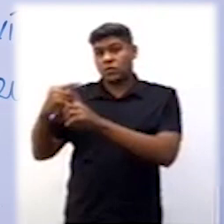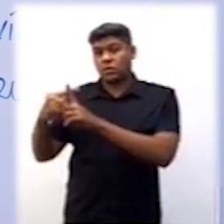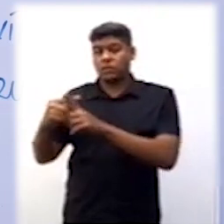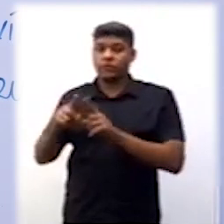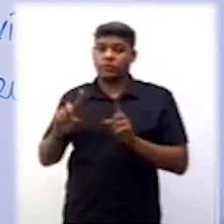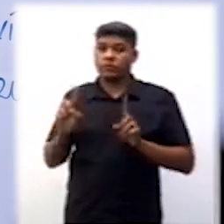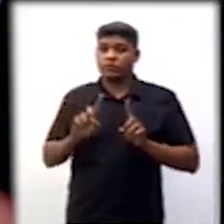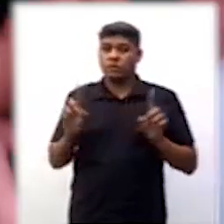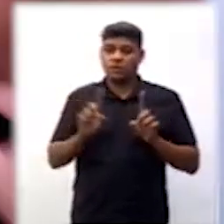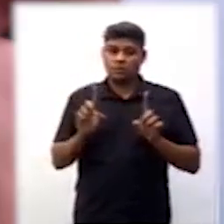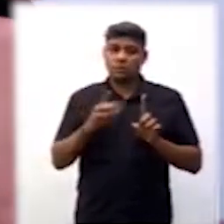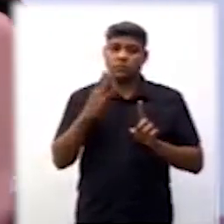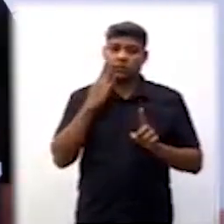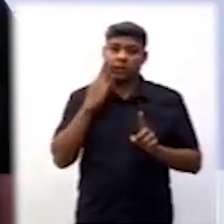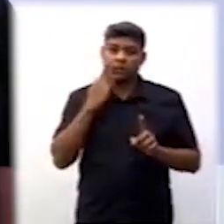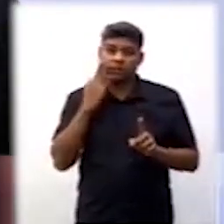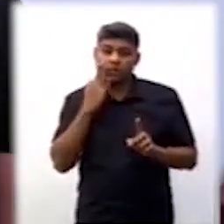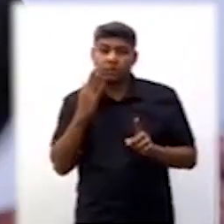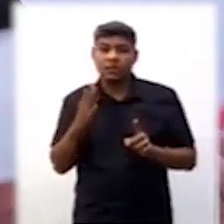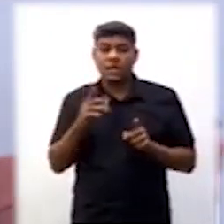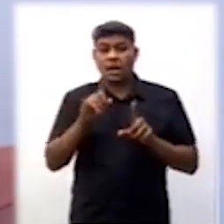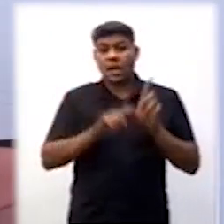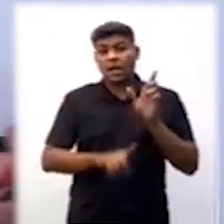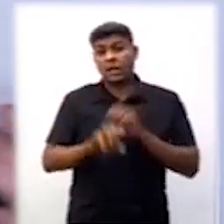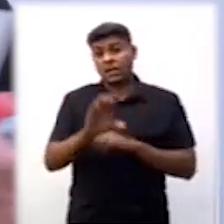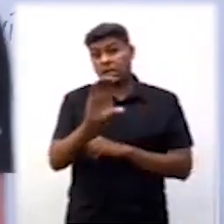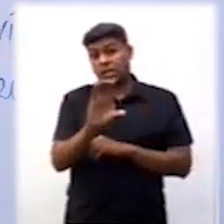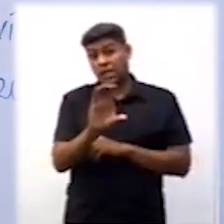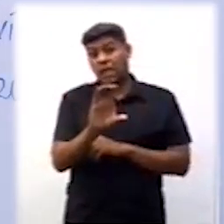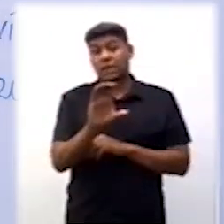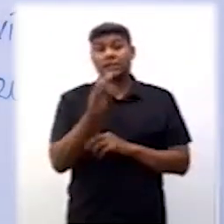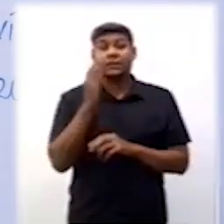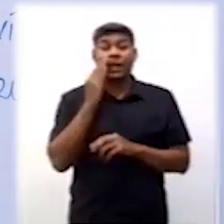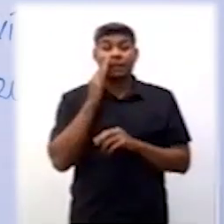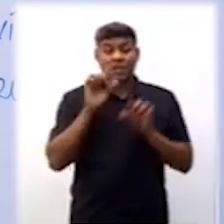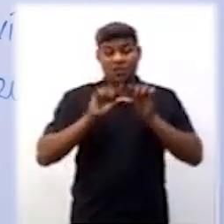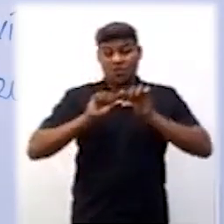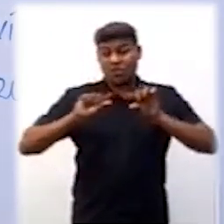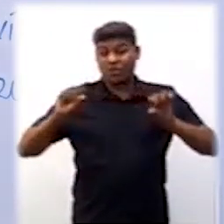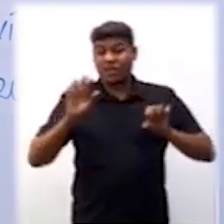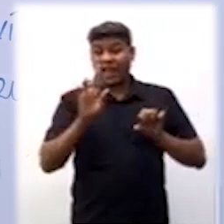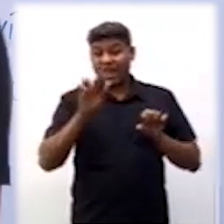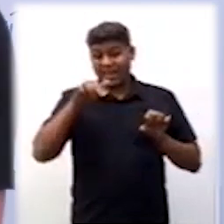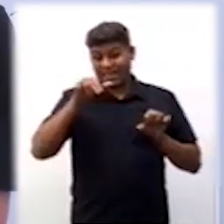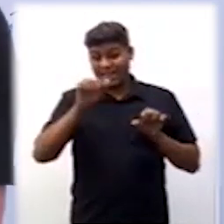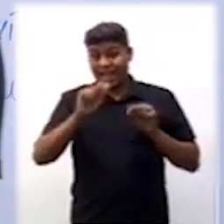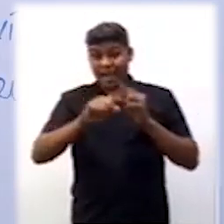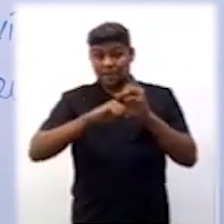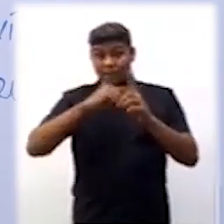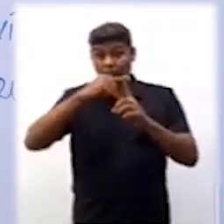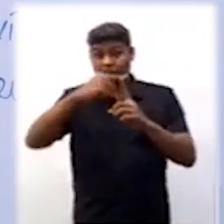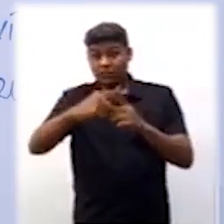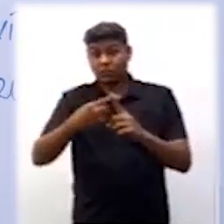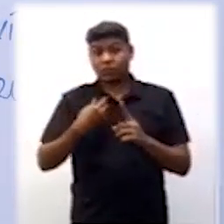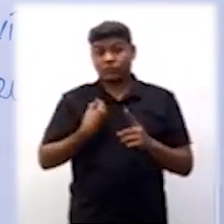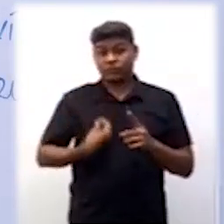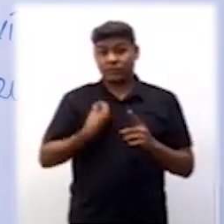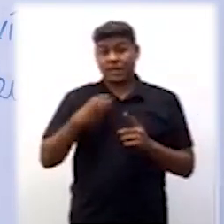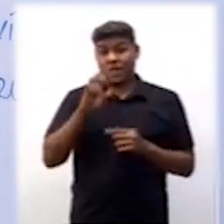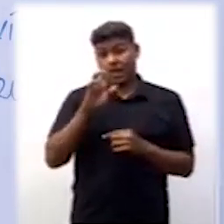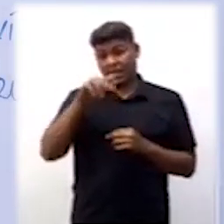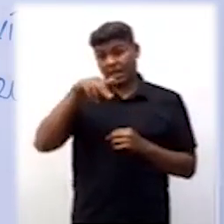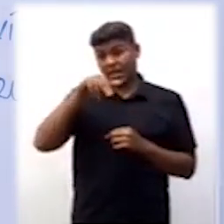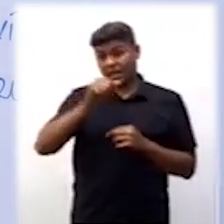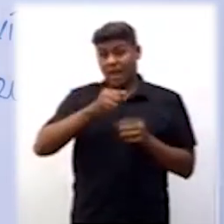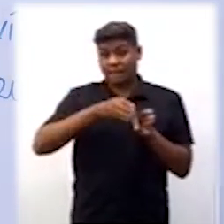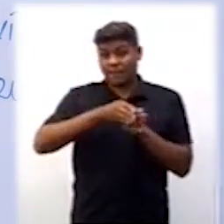não seria essa a alternativa. Bora fazer a letra C. A fita de RNA com senso positivo atua como RNA mensageiro na